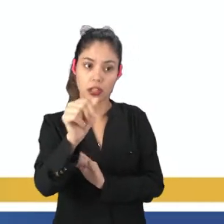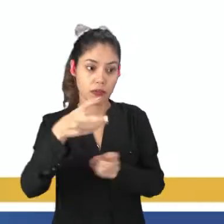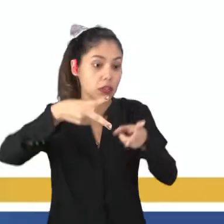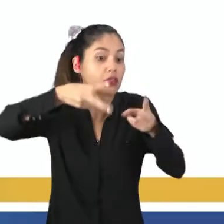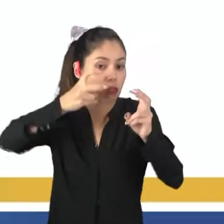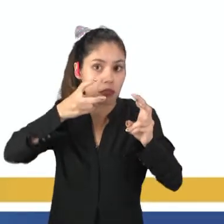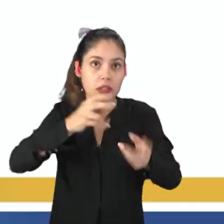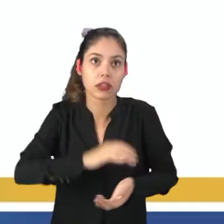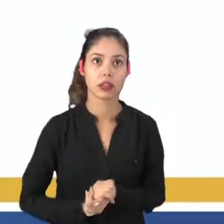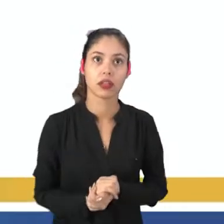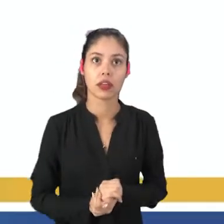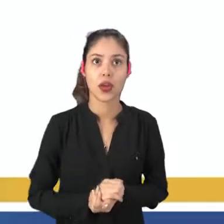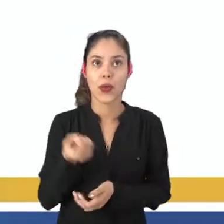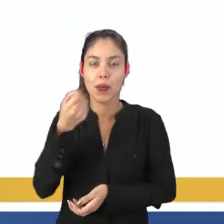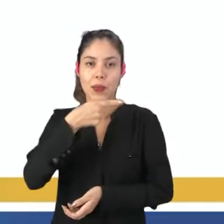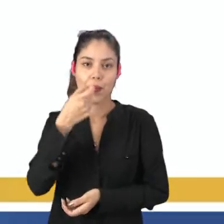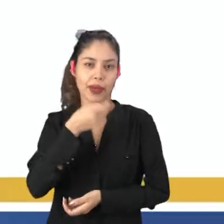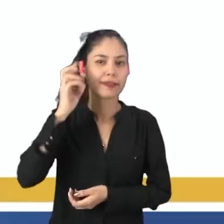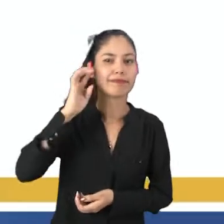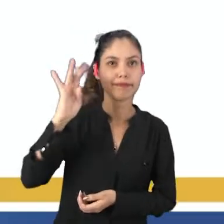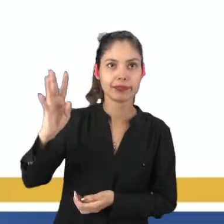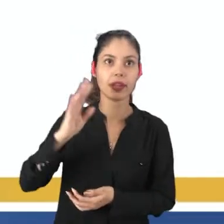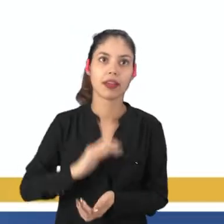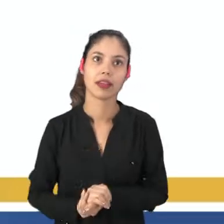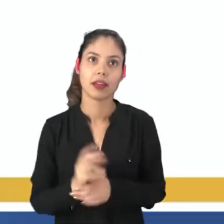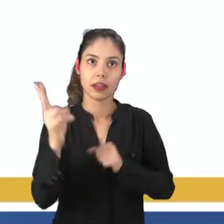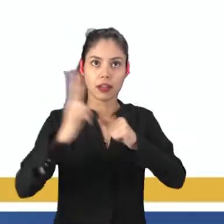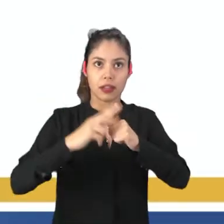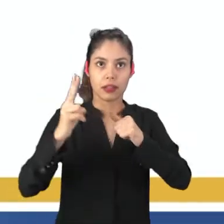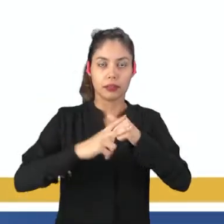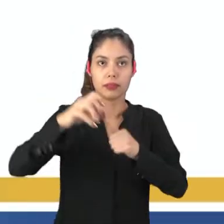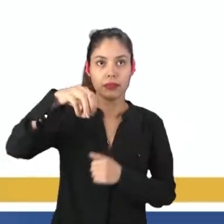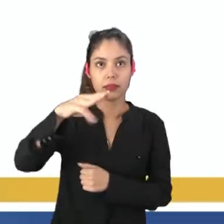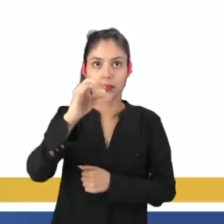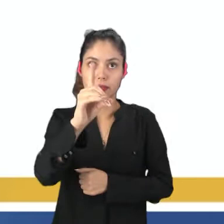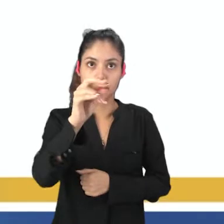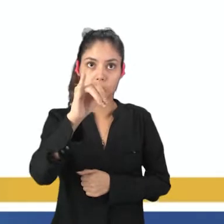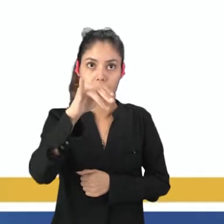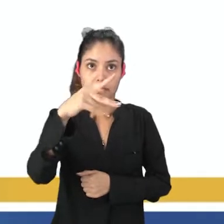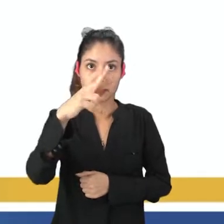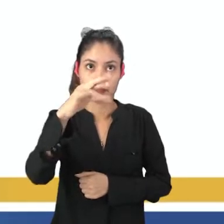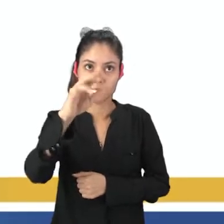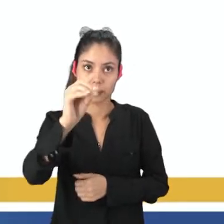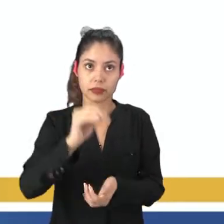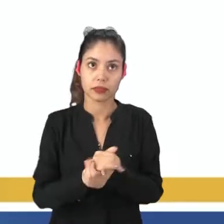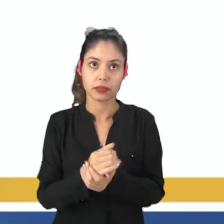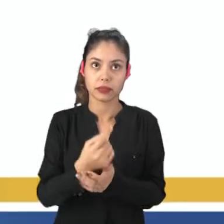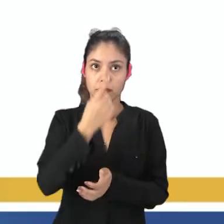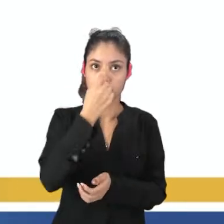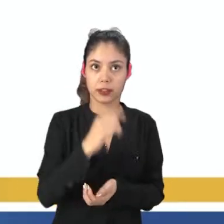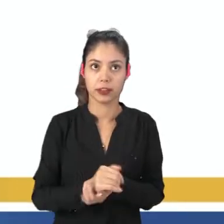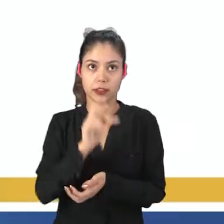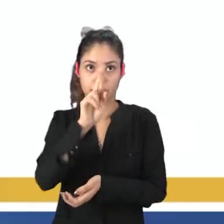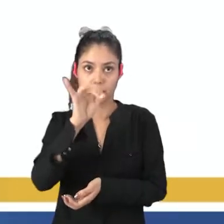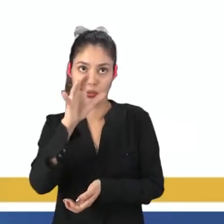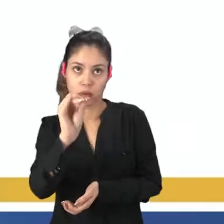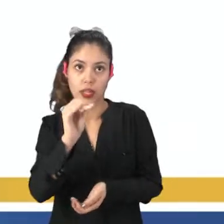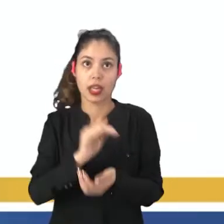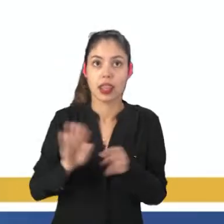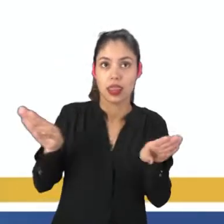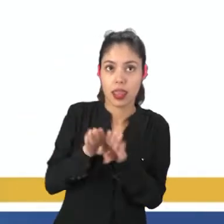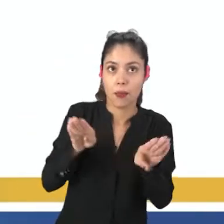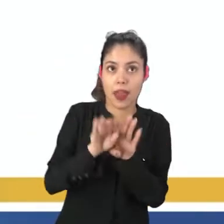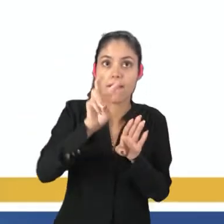atrativos, humor e criatividade, verbos no modo imperativo, figuras e vícios de linguagem, uso de